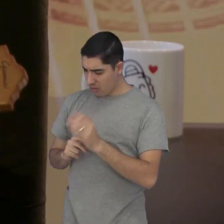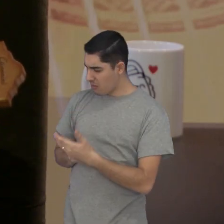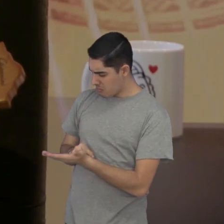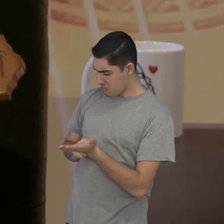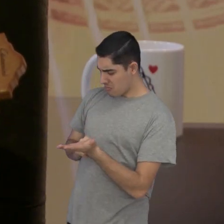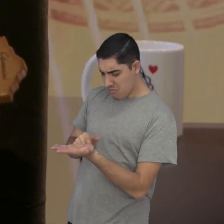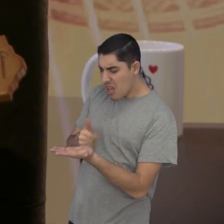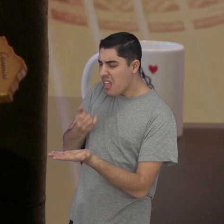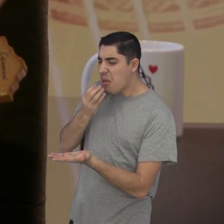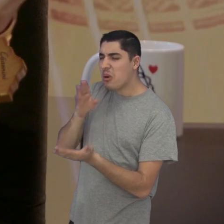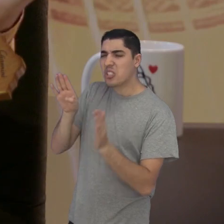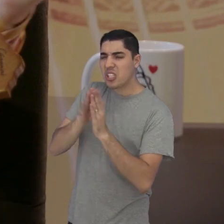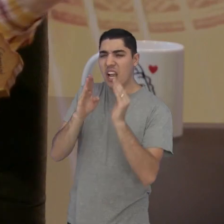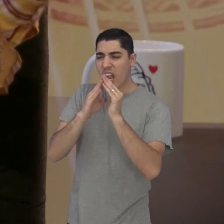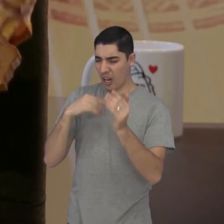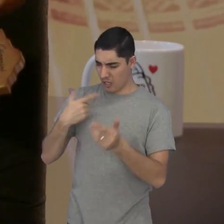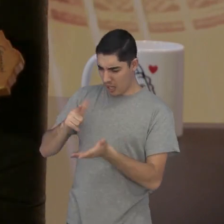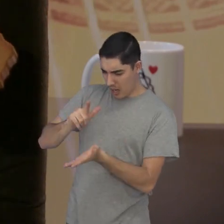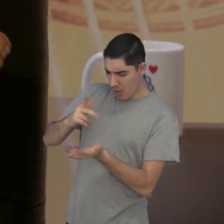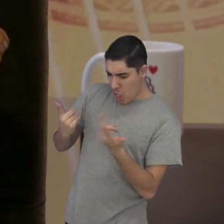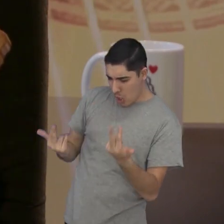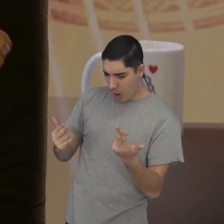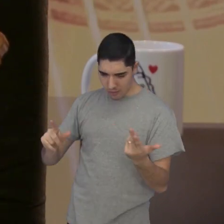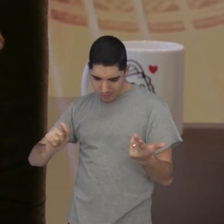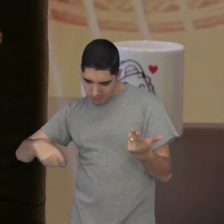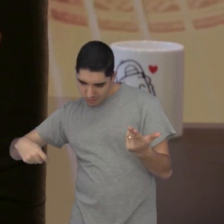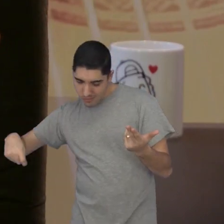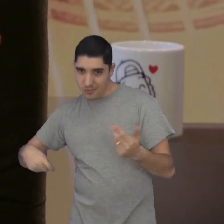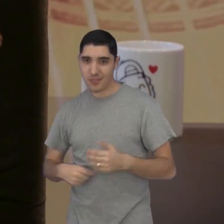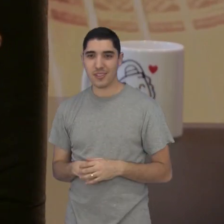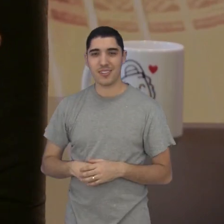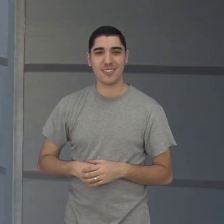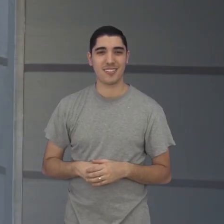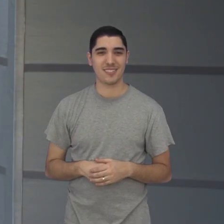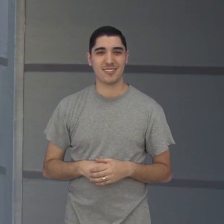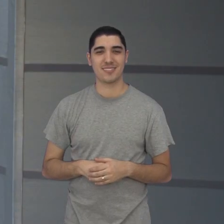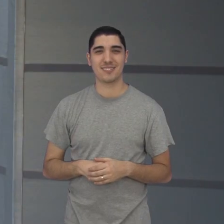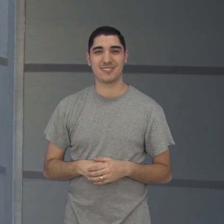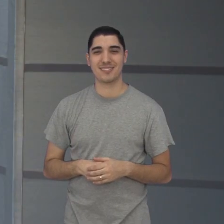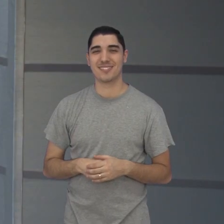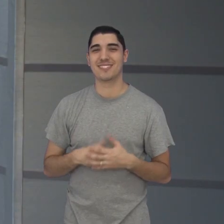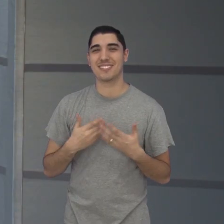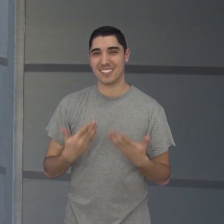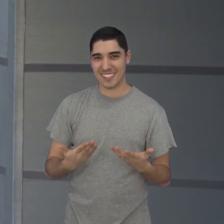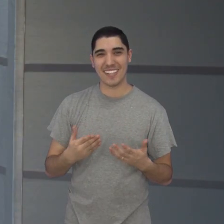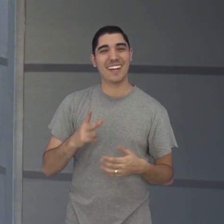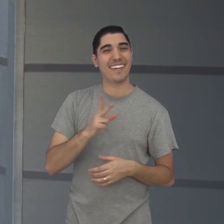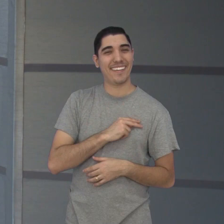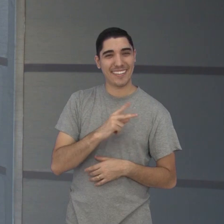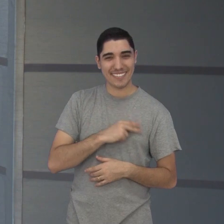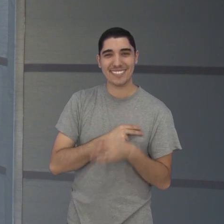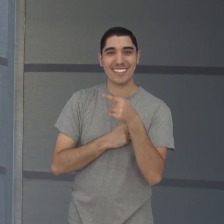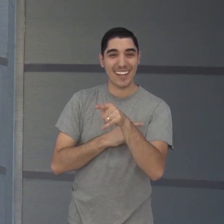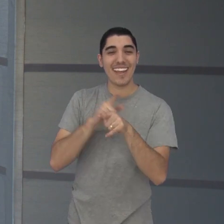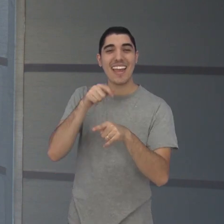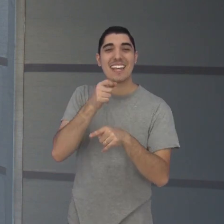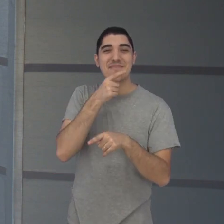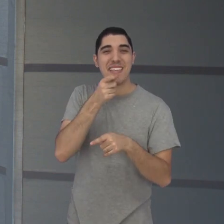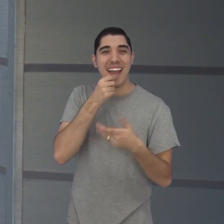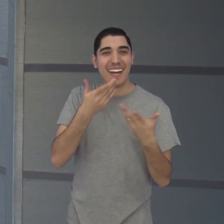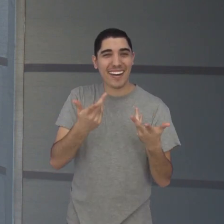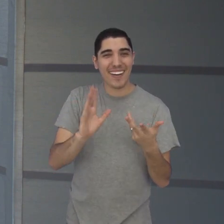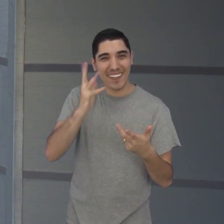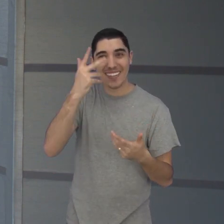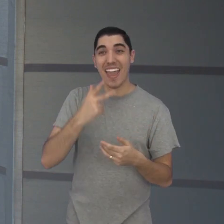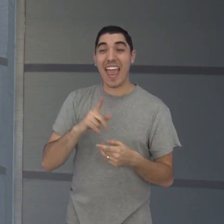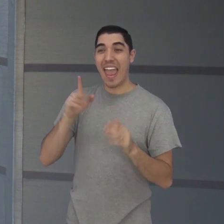bom? Olhou. Não, tá bom, deixa assim mesmo, chegar em casa eu passo a limpo. Esse é um dos casos que você ouve